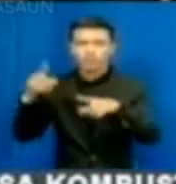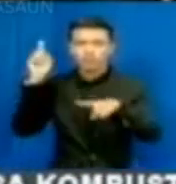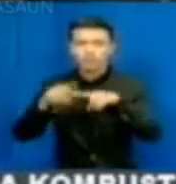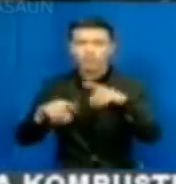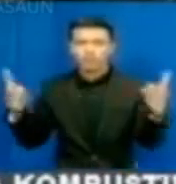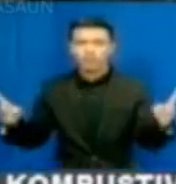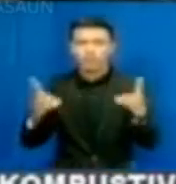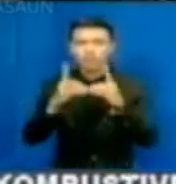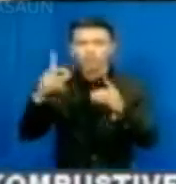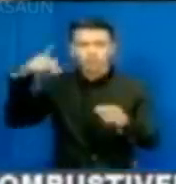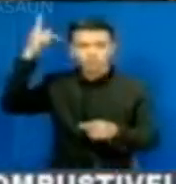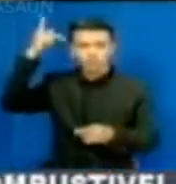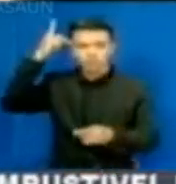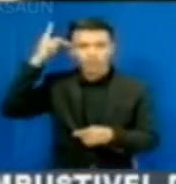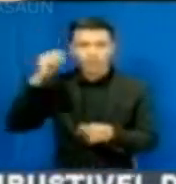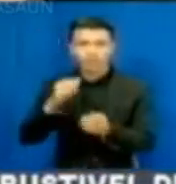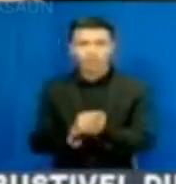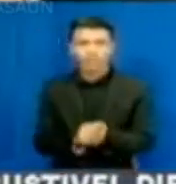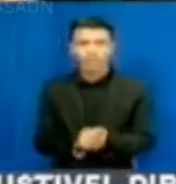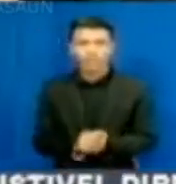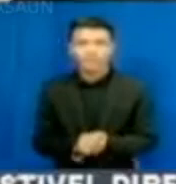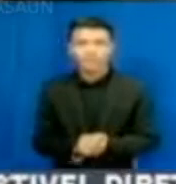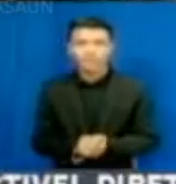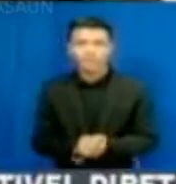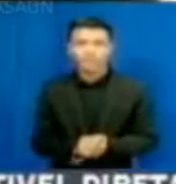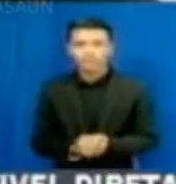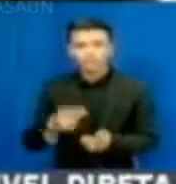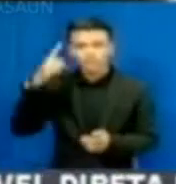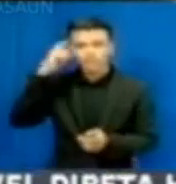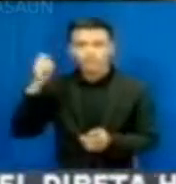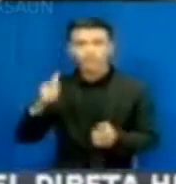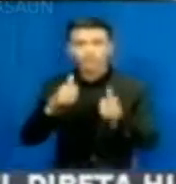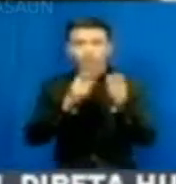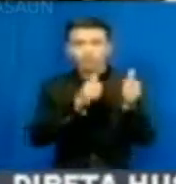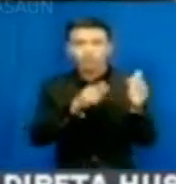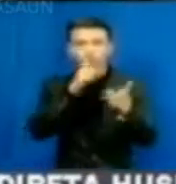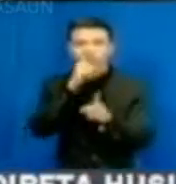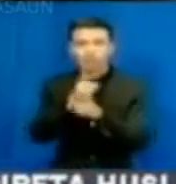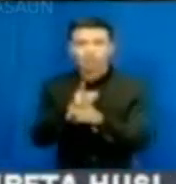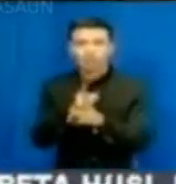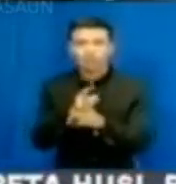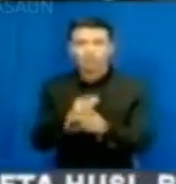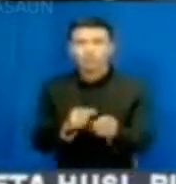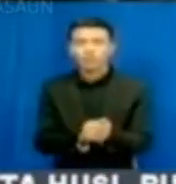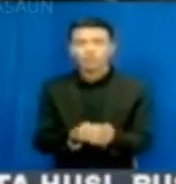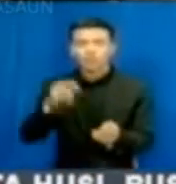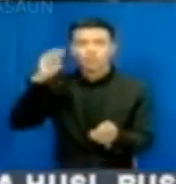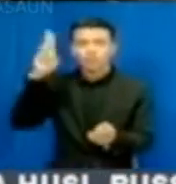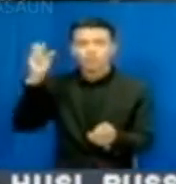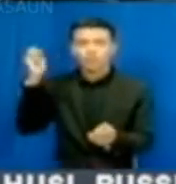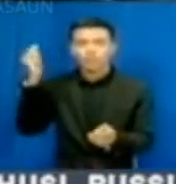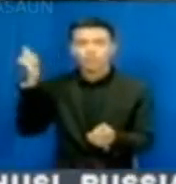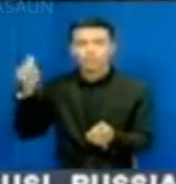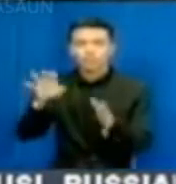acontece política mafioso ca nepotismo ca familiarismo. Tamatui factus no evidência balu nebe movimento universitário.